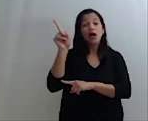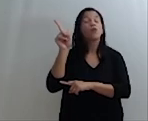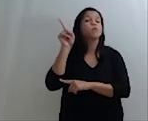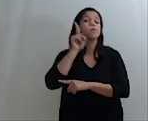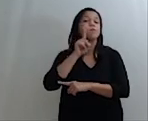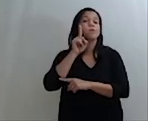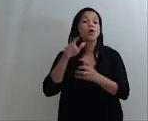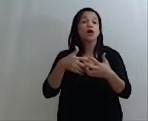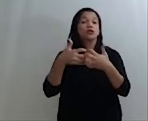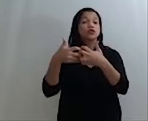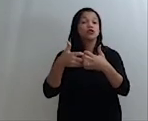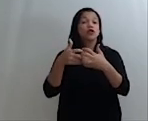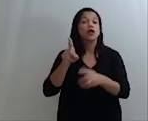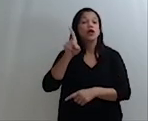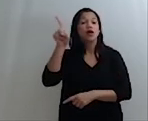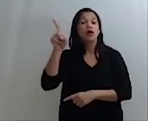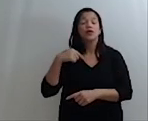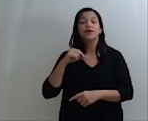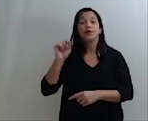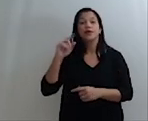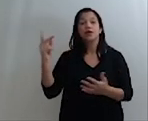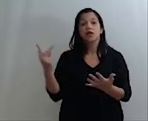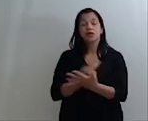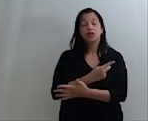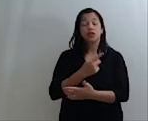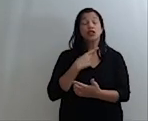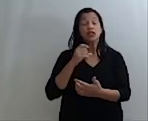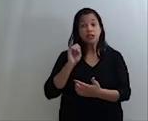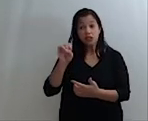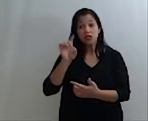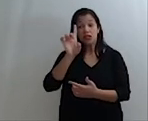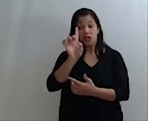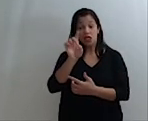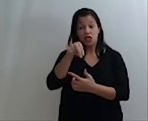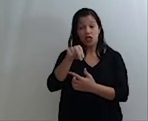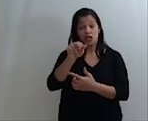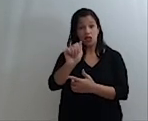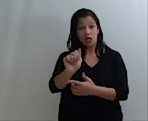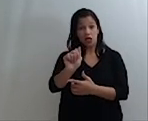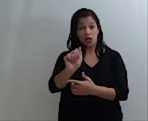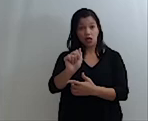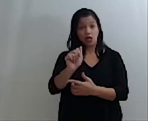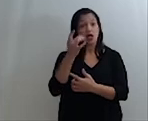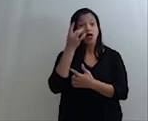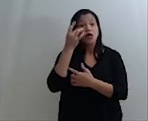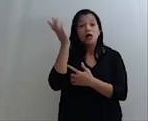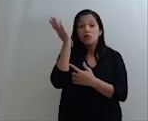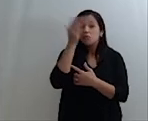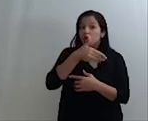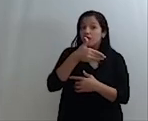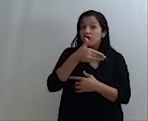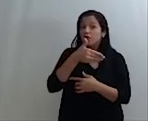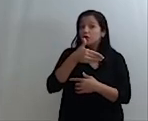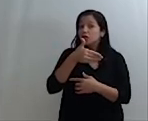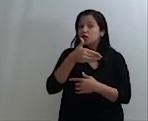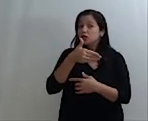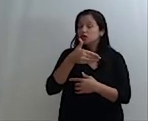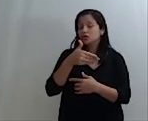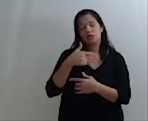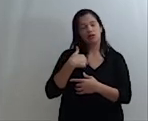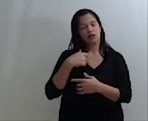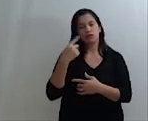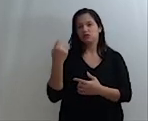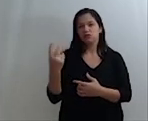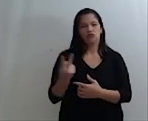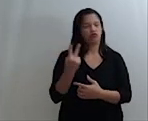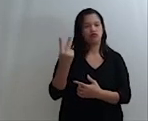ser revertidas a partir de exames de DNA então é aquela prova que até hoje pelo menos tem o mais alto valor em